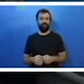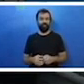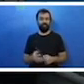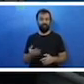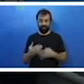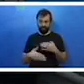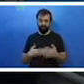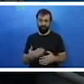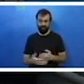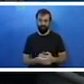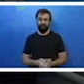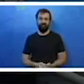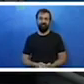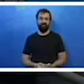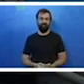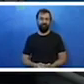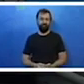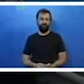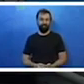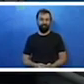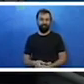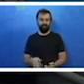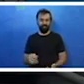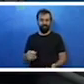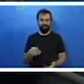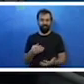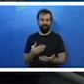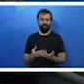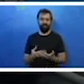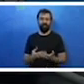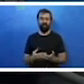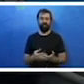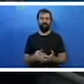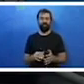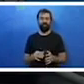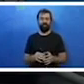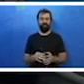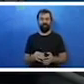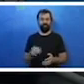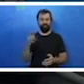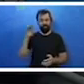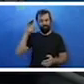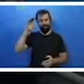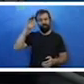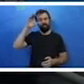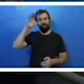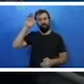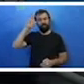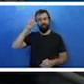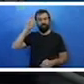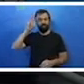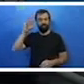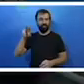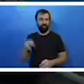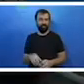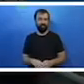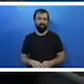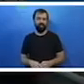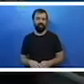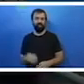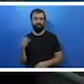dar continuidade à nossa aula de História. Pessoal, nós vamos para a unidade 10, a coroa portuguesa, os impostos e